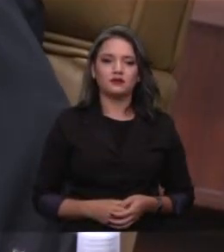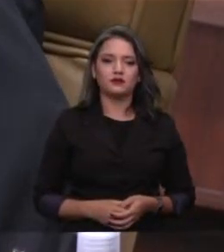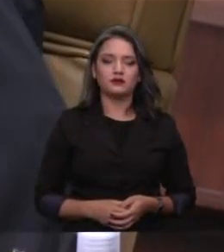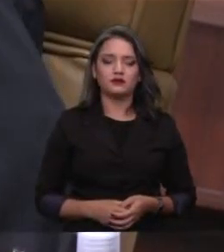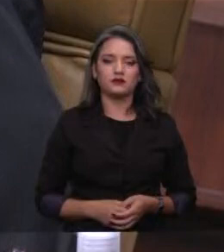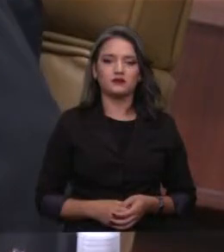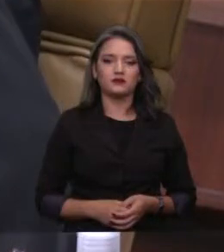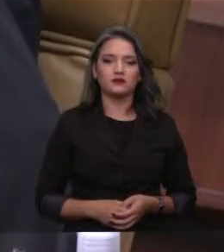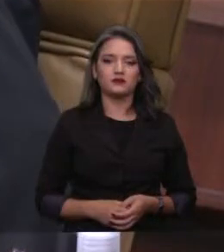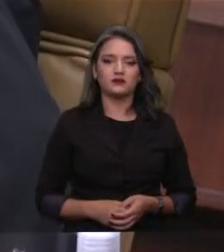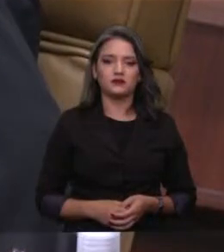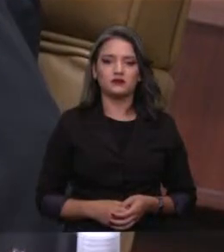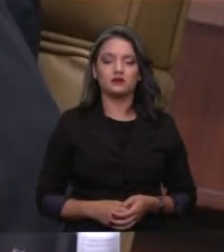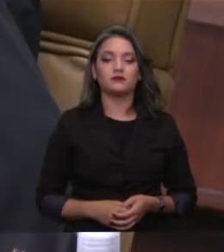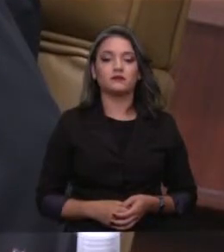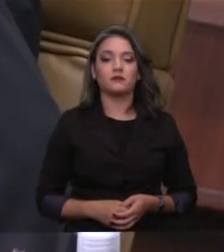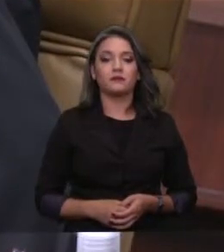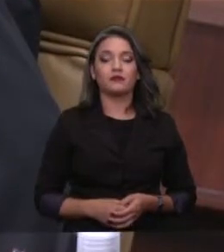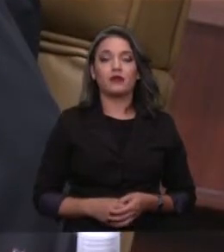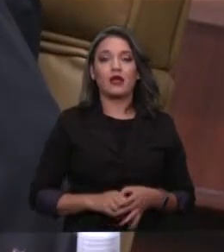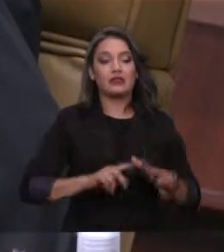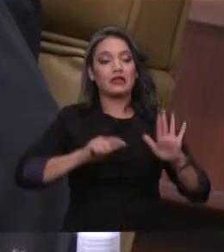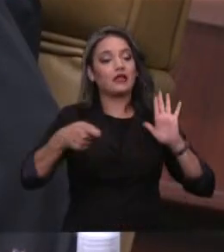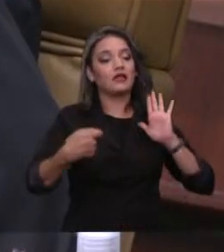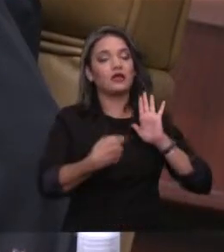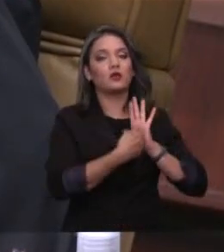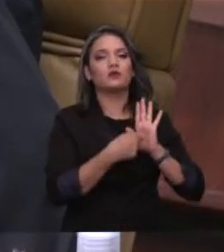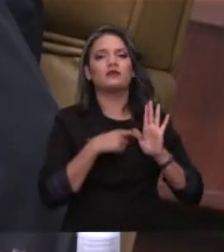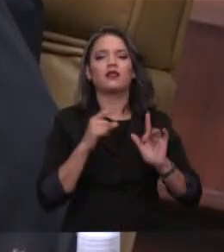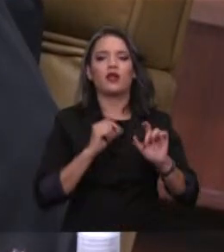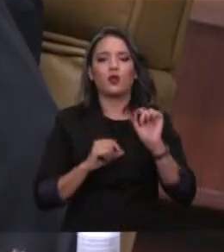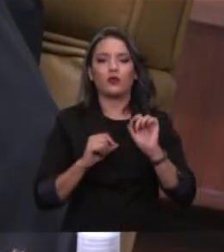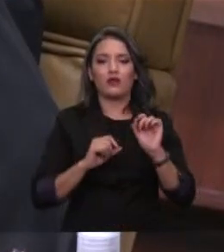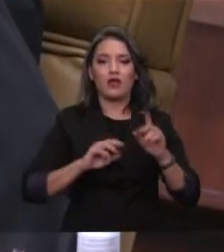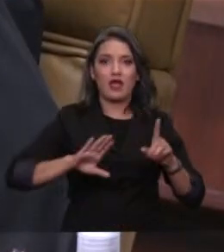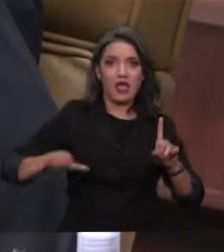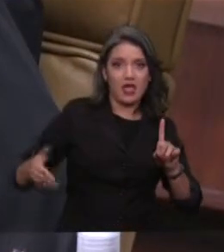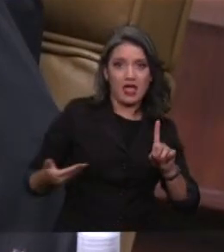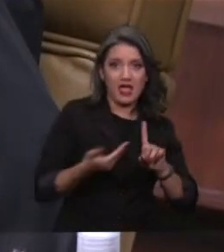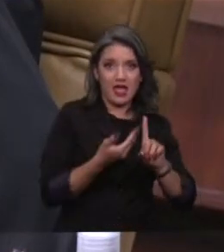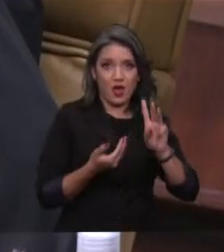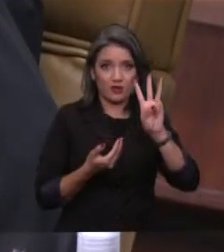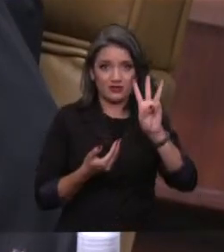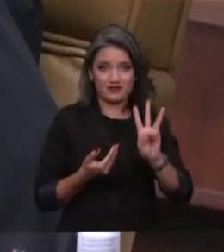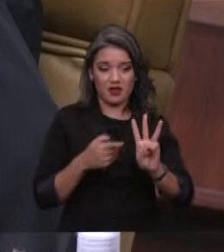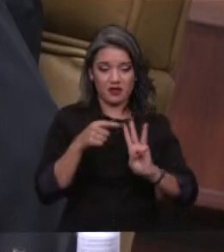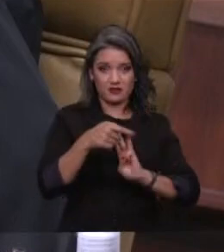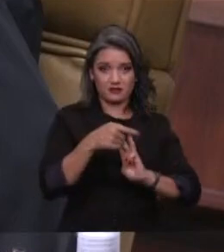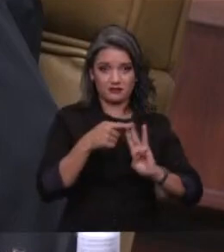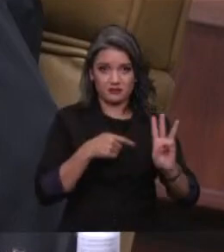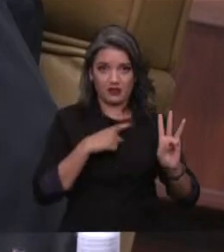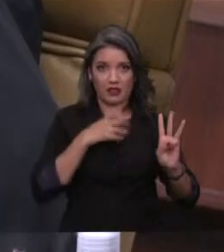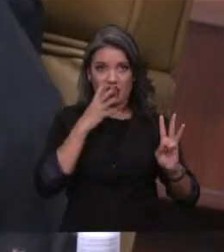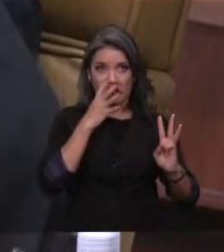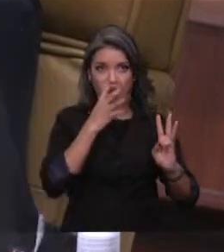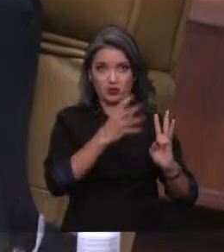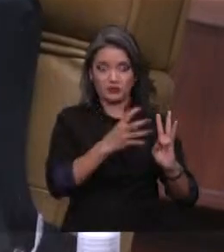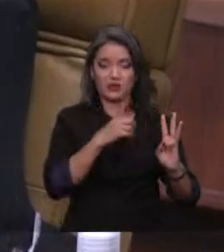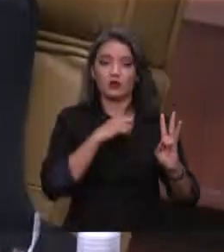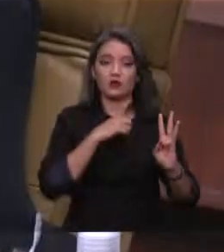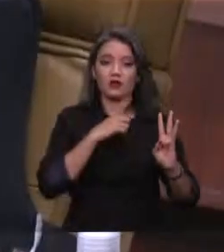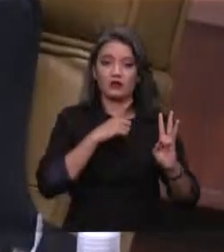A denúncia atribui aos três réus, já nominados, a prática do delito do artigo